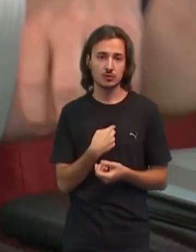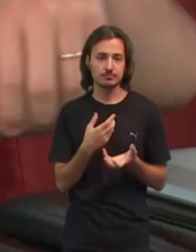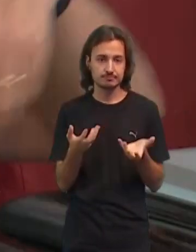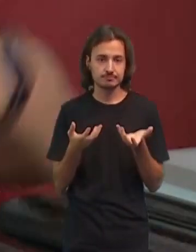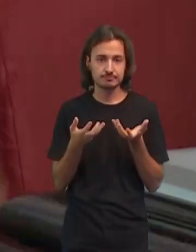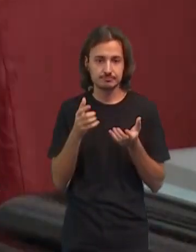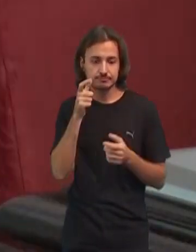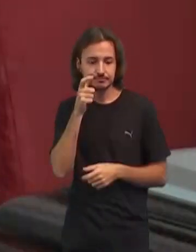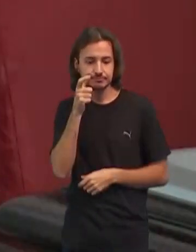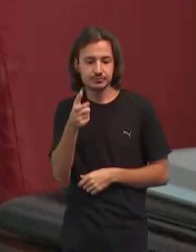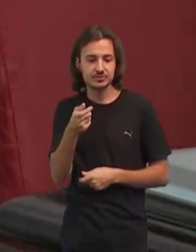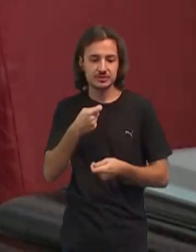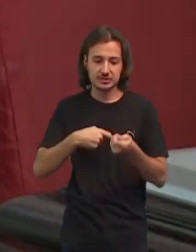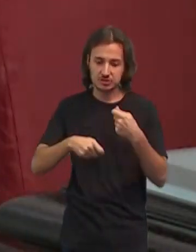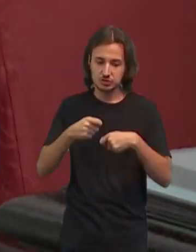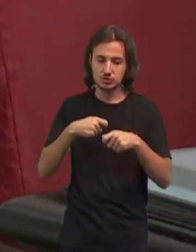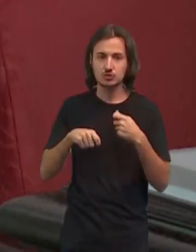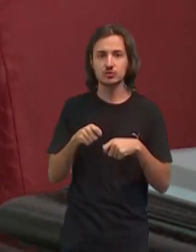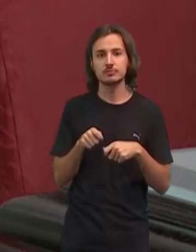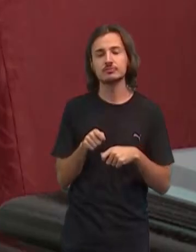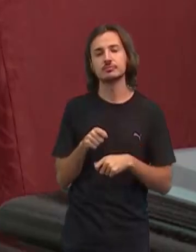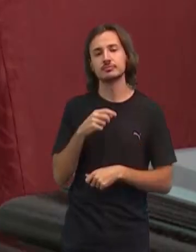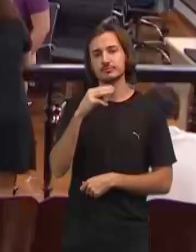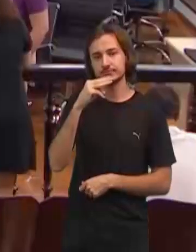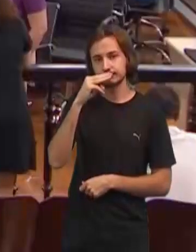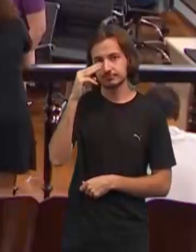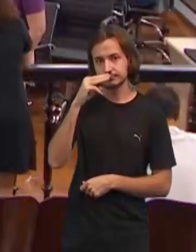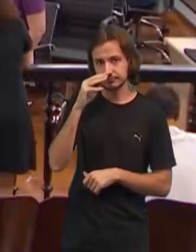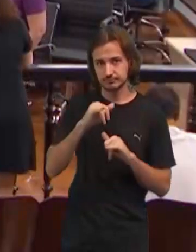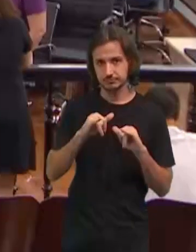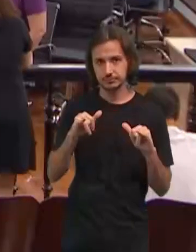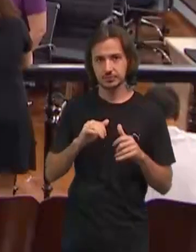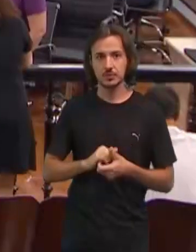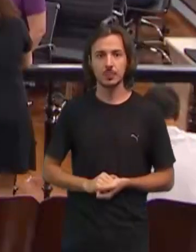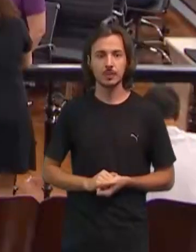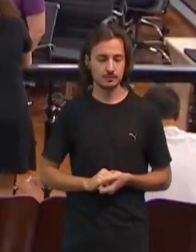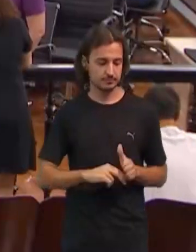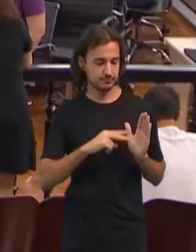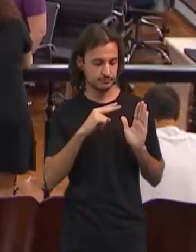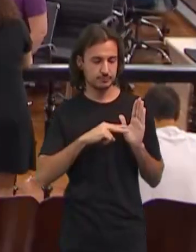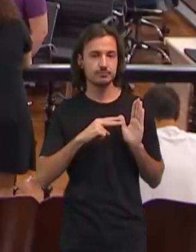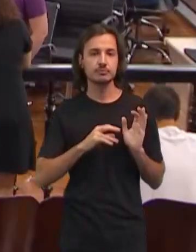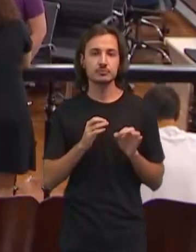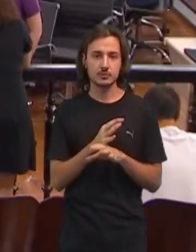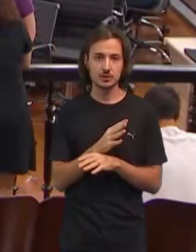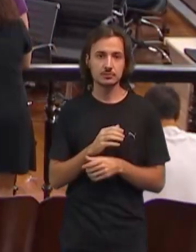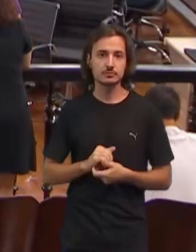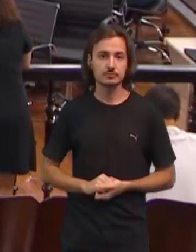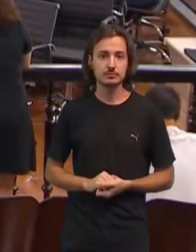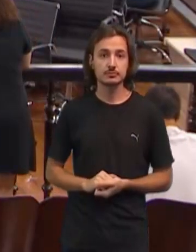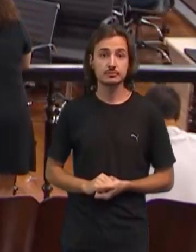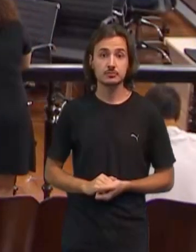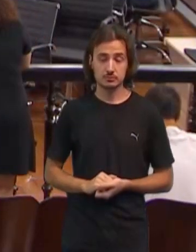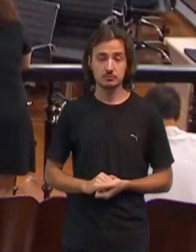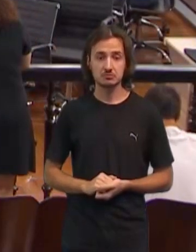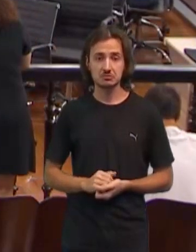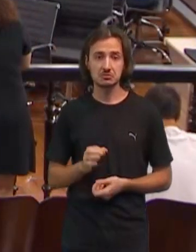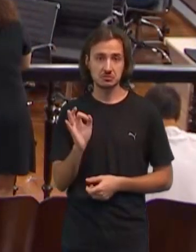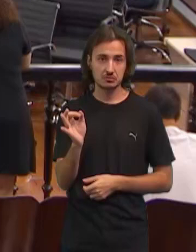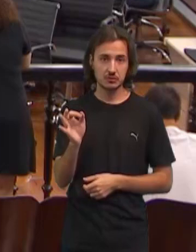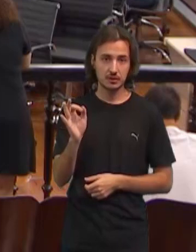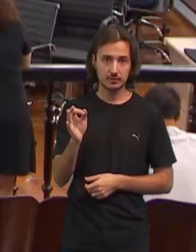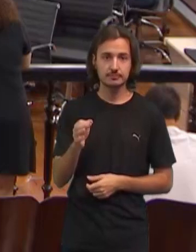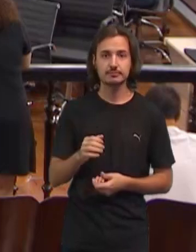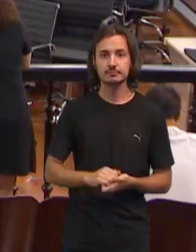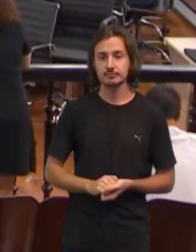econômico, prefeita Margarida Salomão. Lida as correspondências, senhor presidente. Muito bem, vereador Marlon Siqueira, primeiro